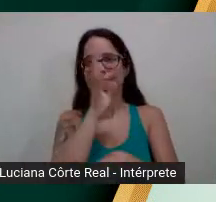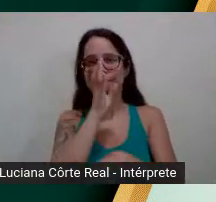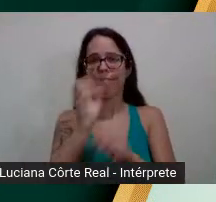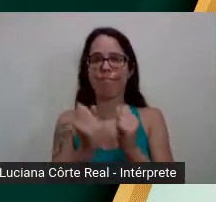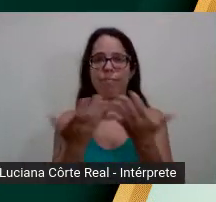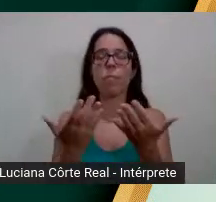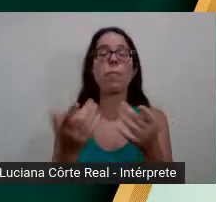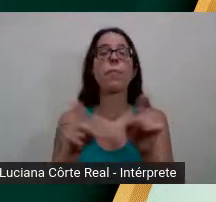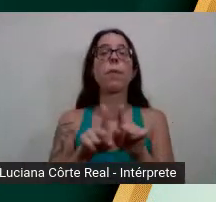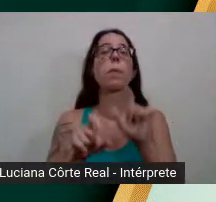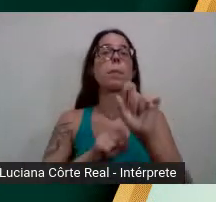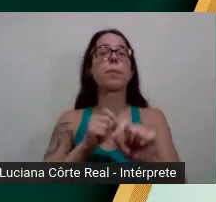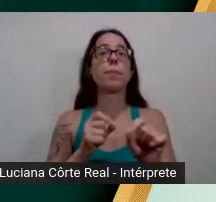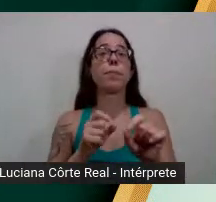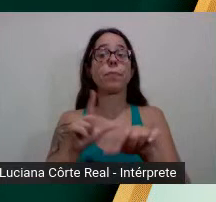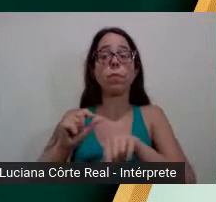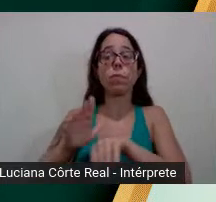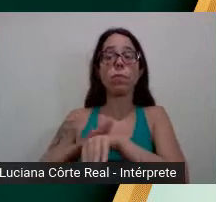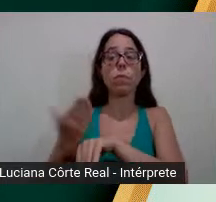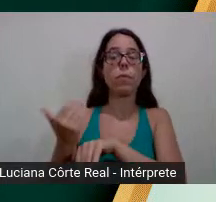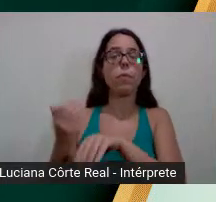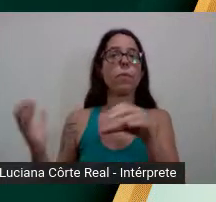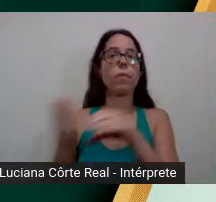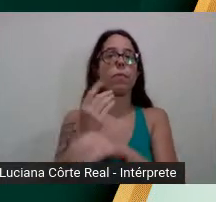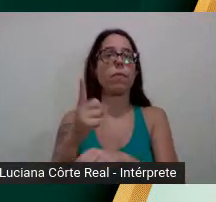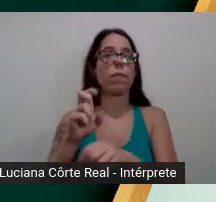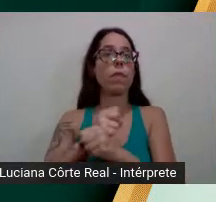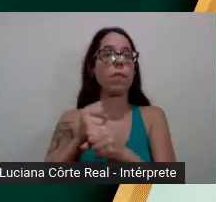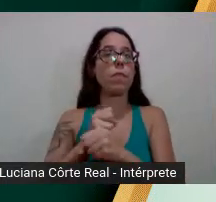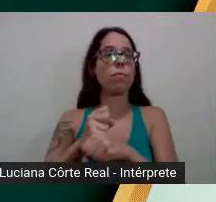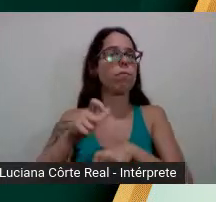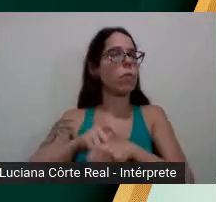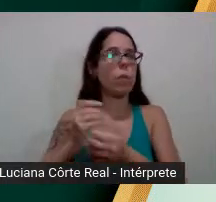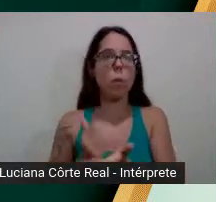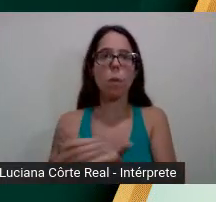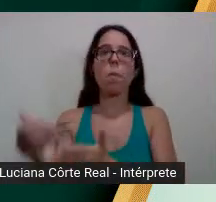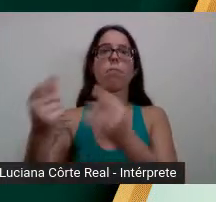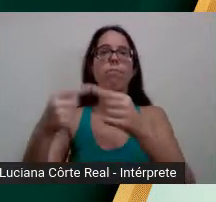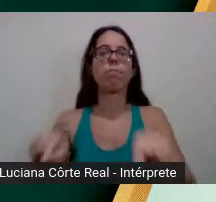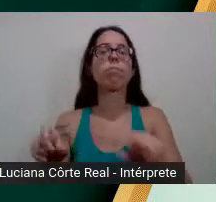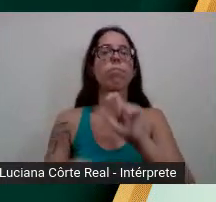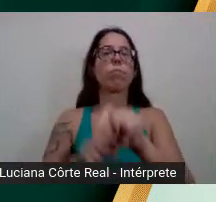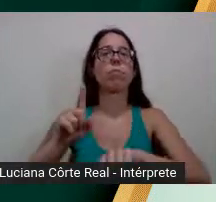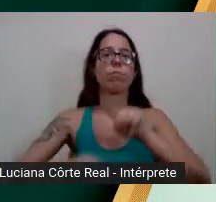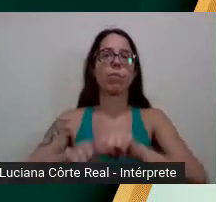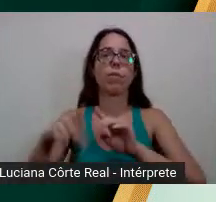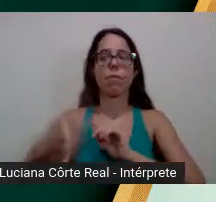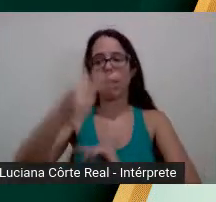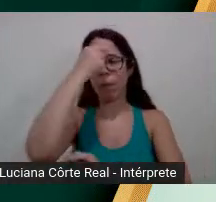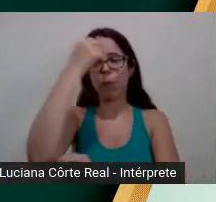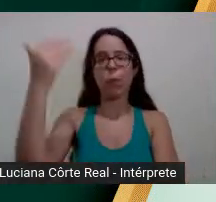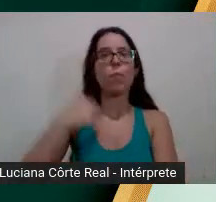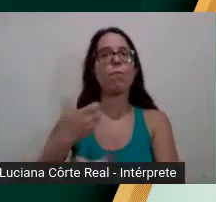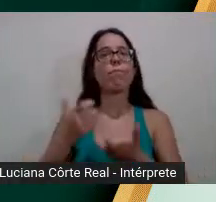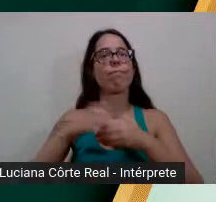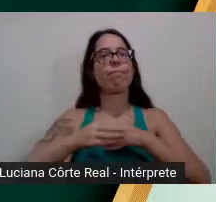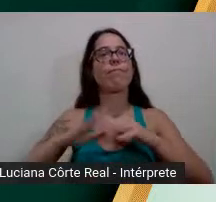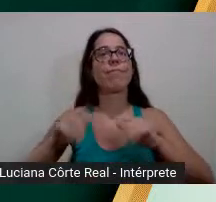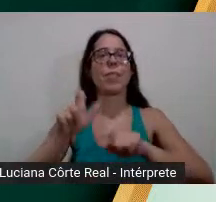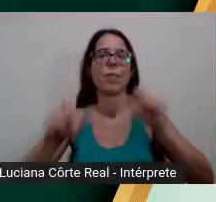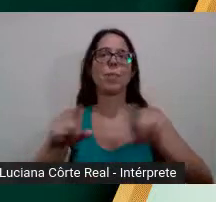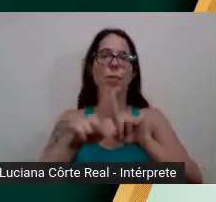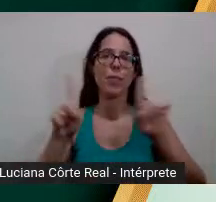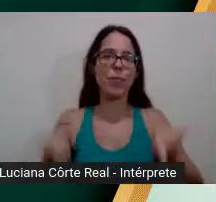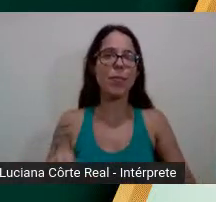Recentemente, completamos 15 anos do início das atividades da Unipampa. Meus cumprimentos a todos os servidores